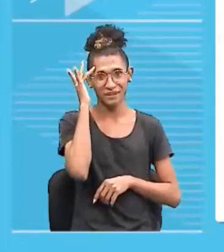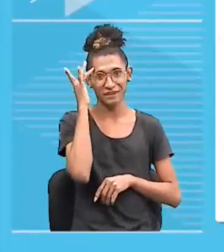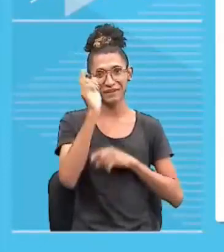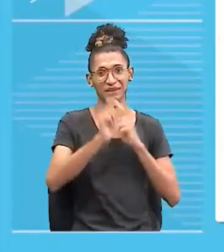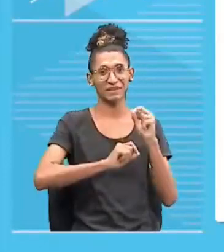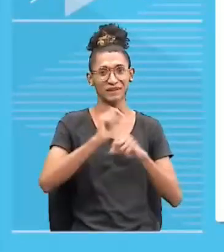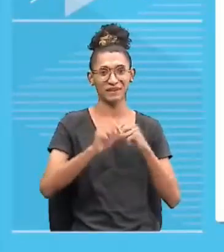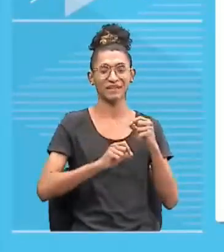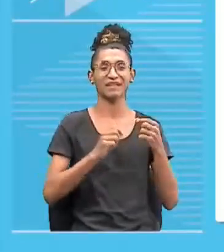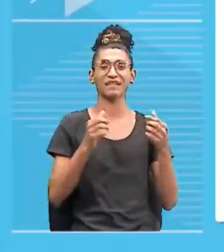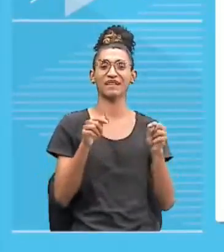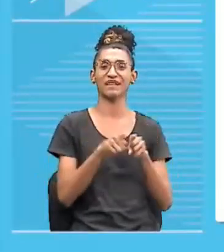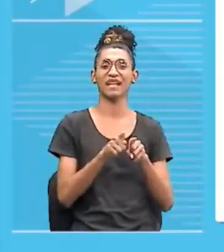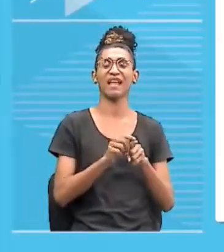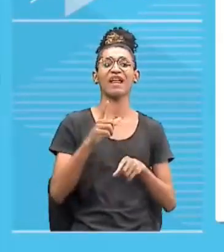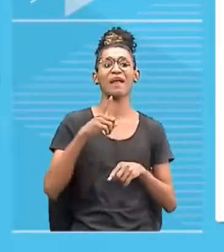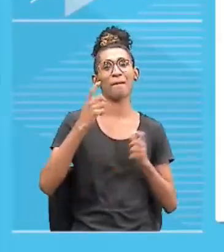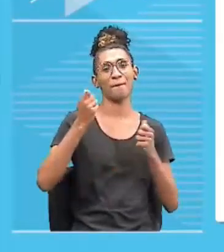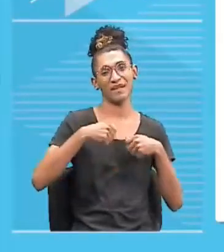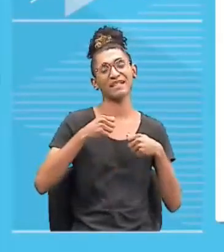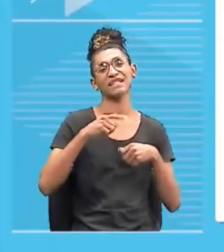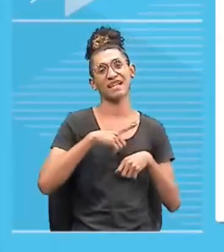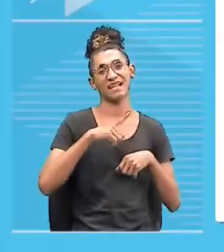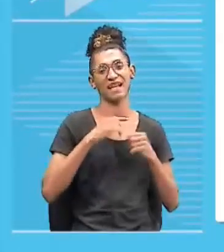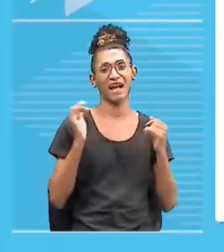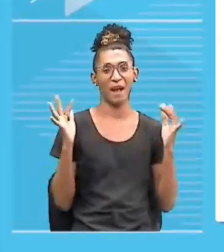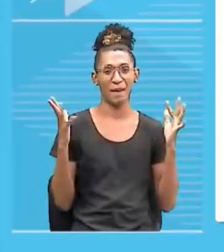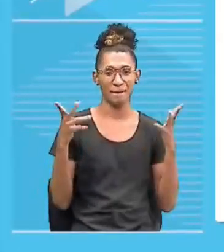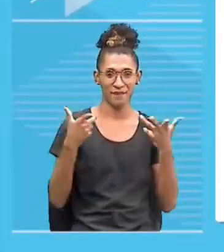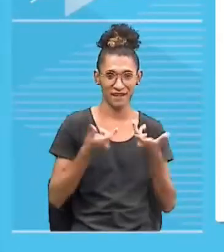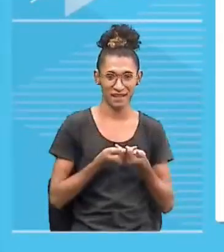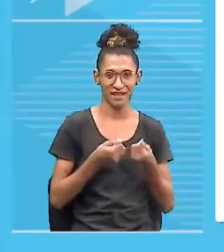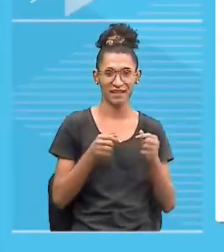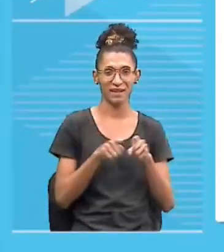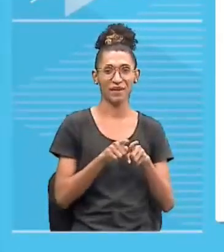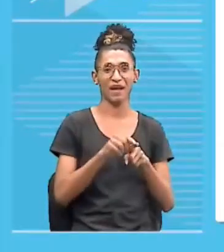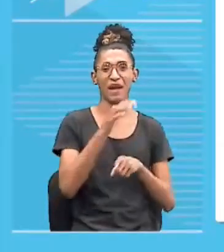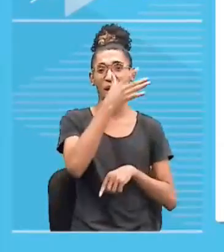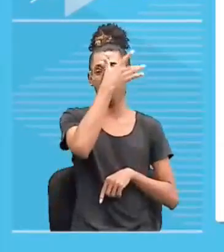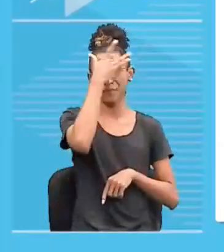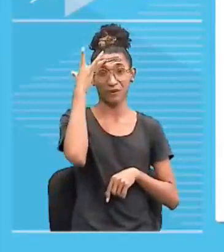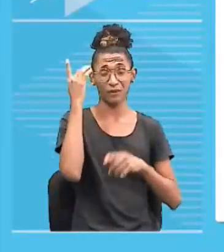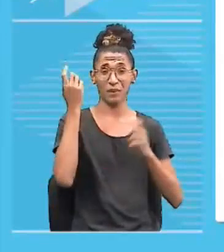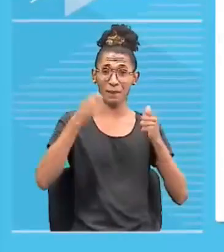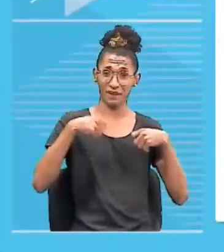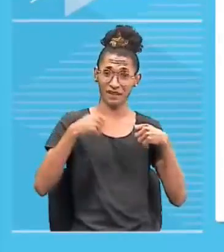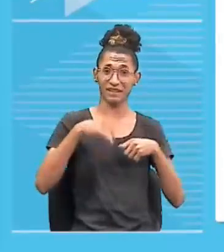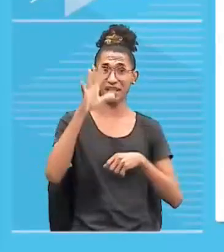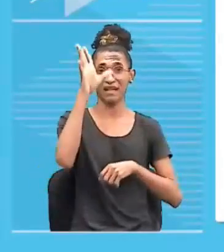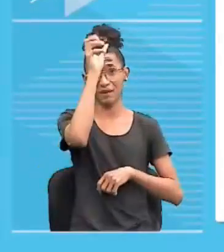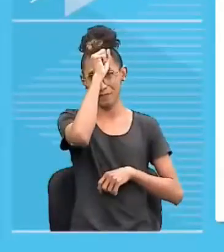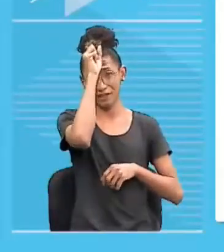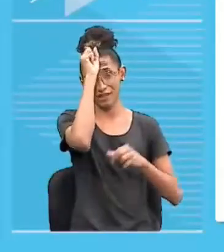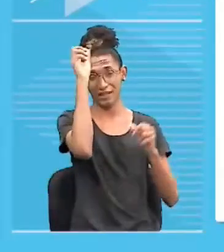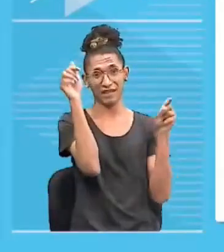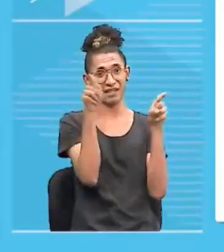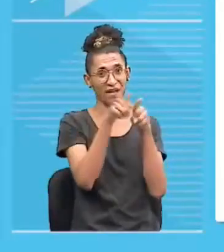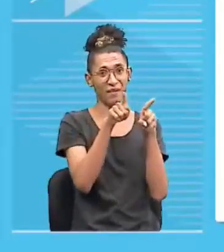que os profissionais tenham mais habilidades, tá? Os profissionais precisarão aprender a lidar